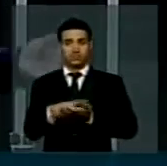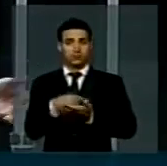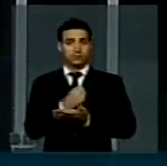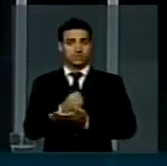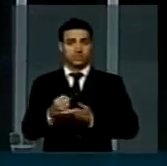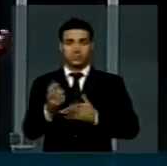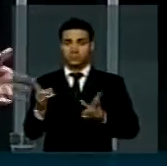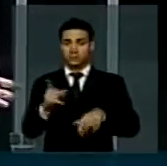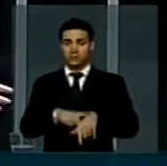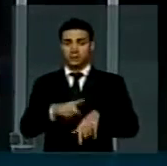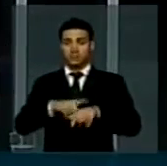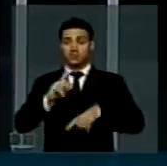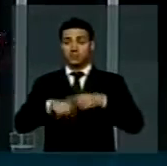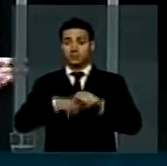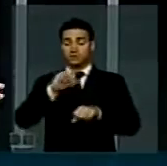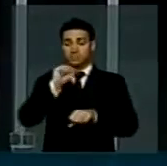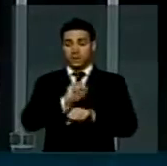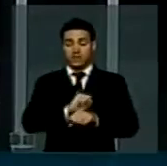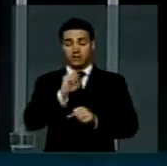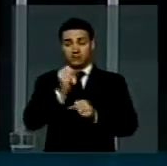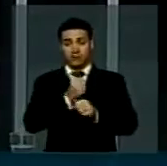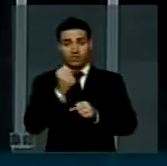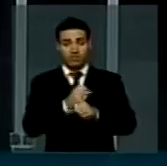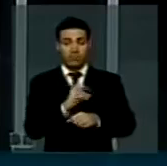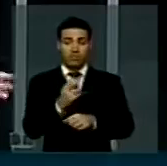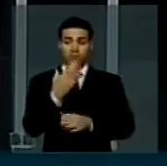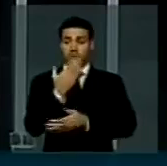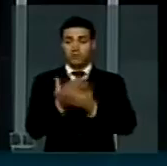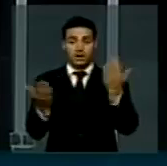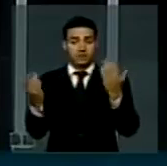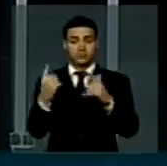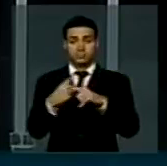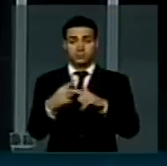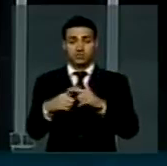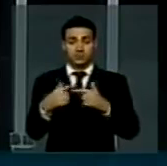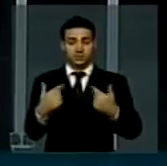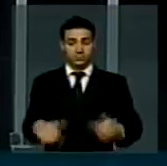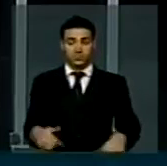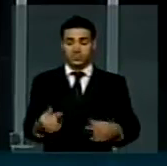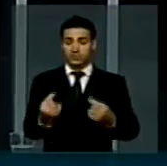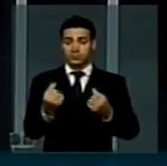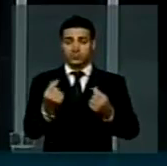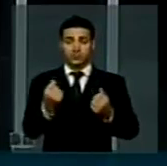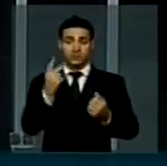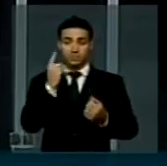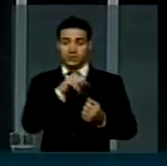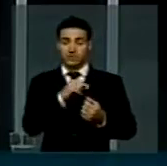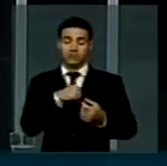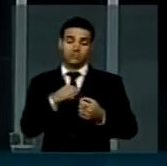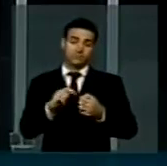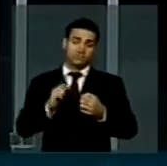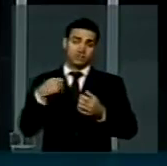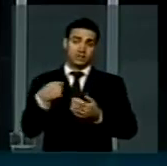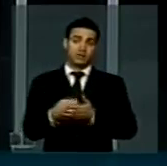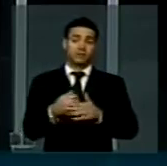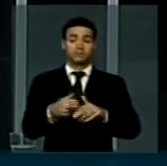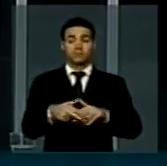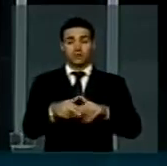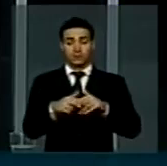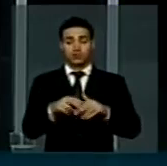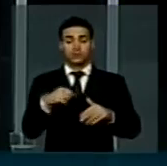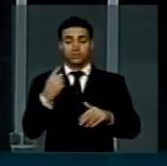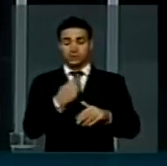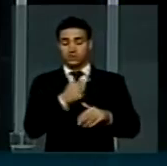depois paralisava as obras ou perdia os convênios porque exatamente não tinha recursos para a contrapartida. Então nós reduzimos isso